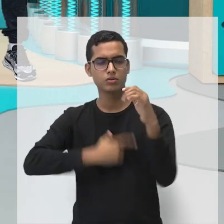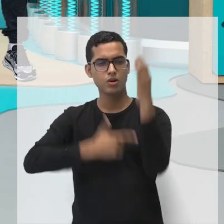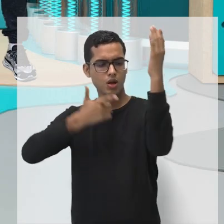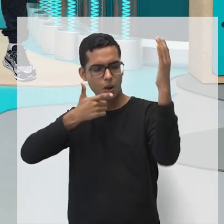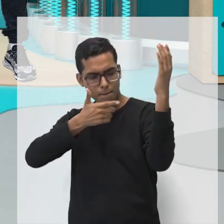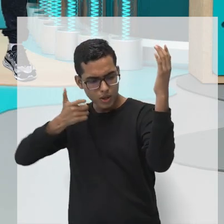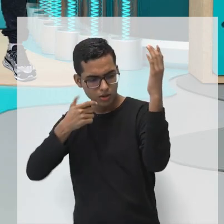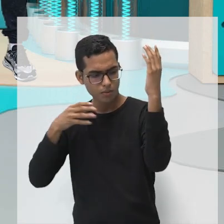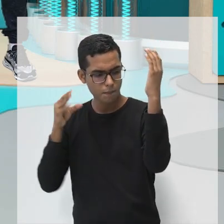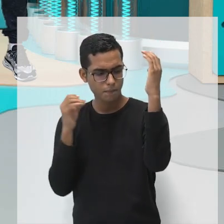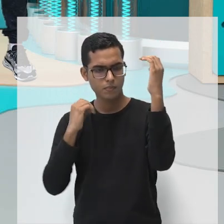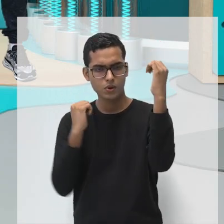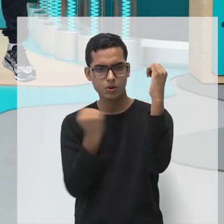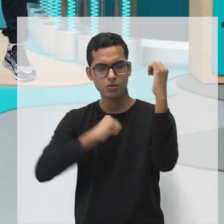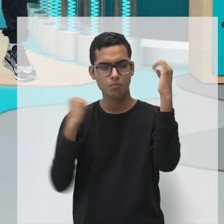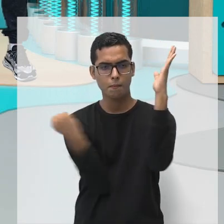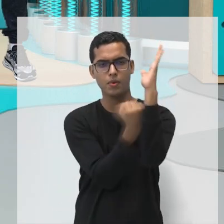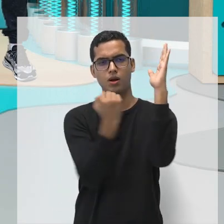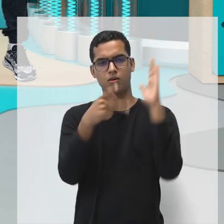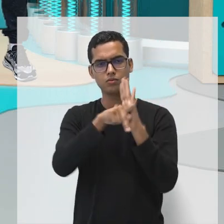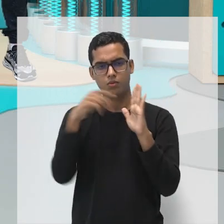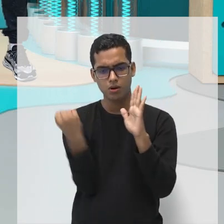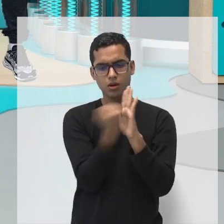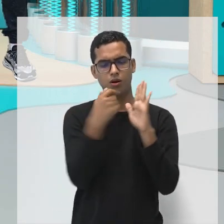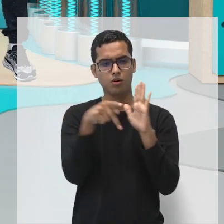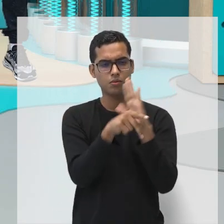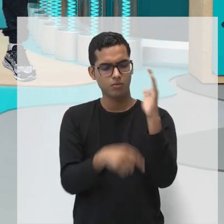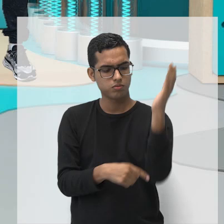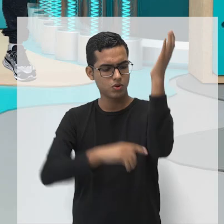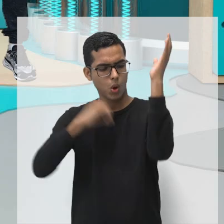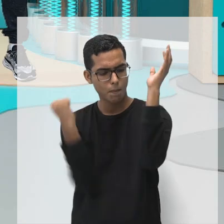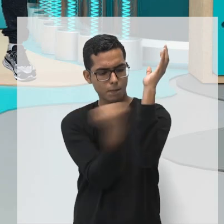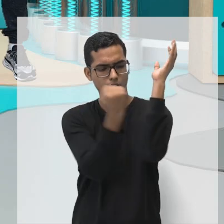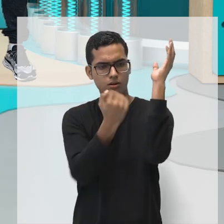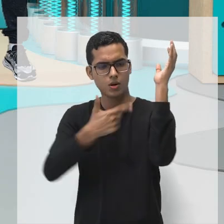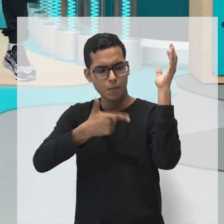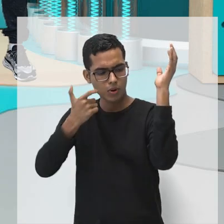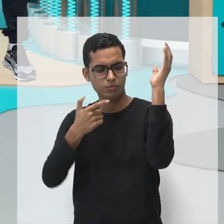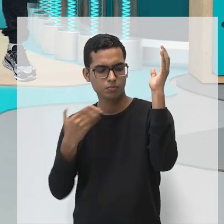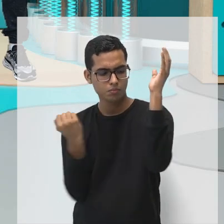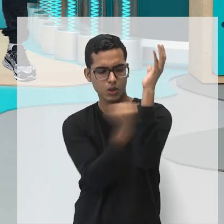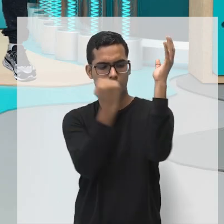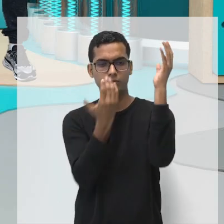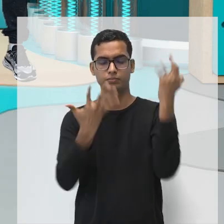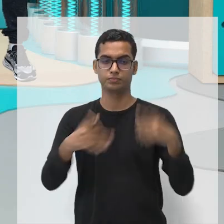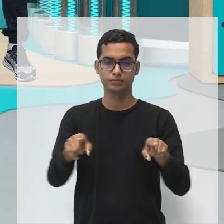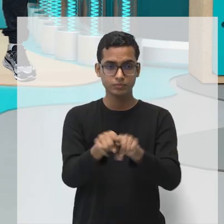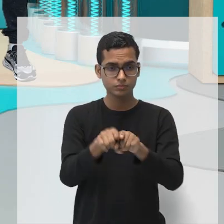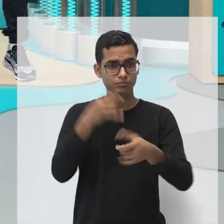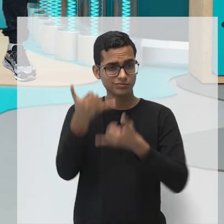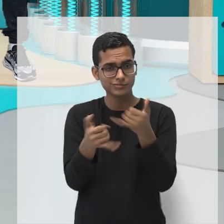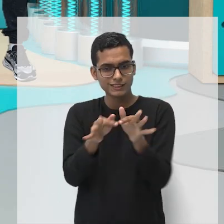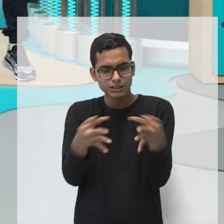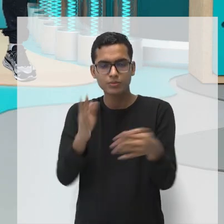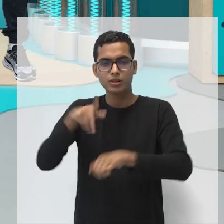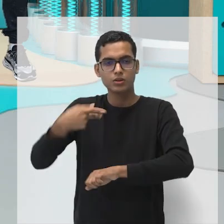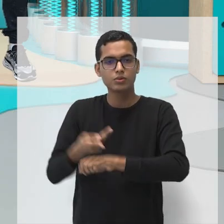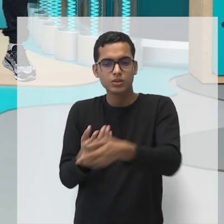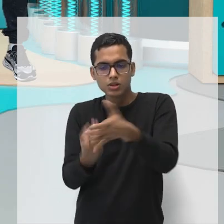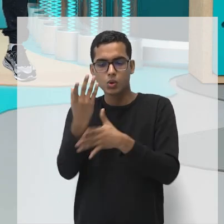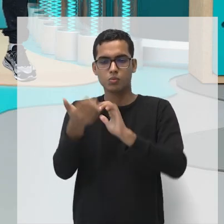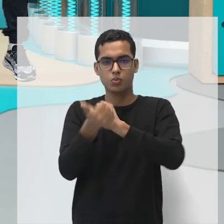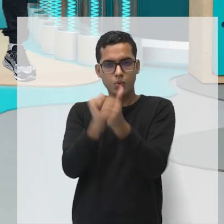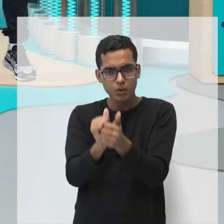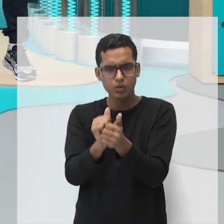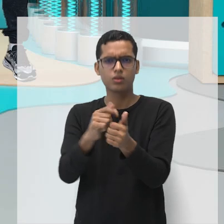E aí eles começaram essa prática dessa simples brincadeira se tornou um esporte que tem